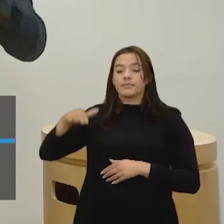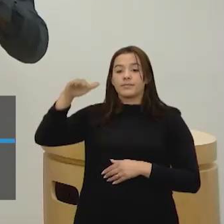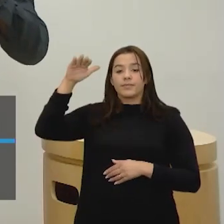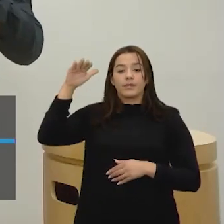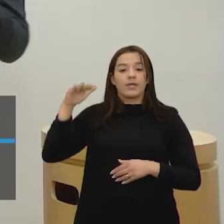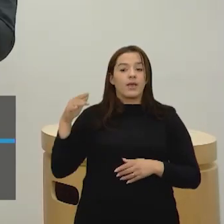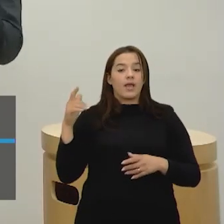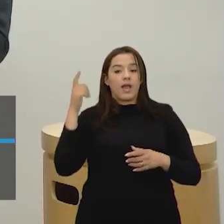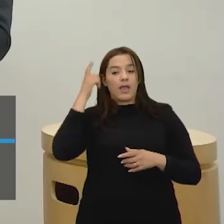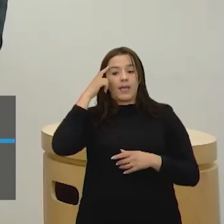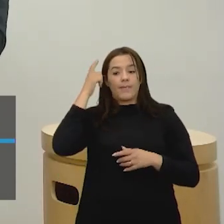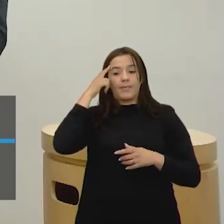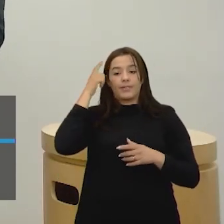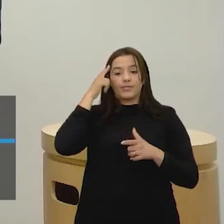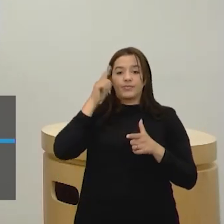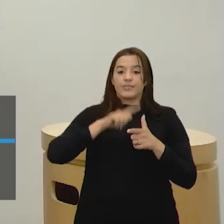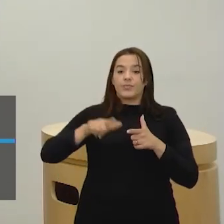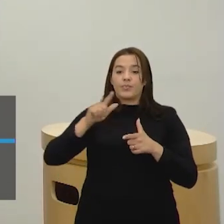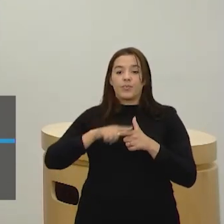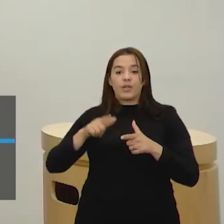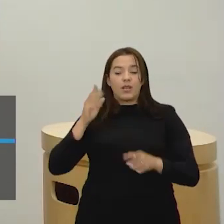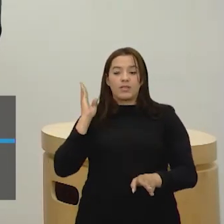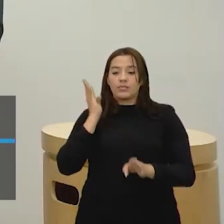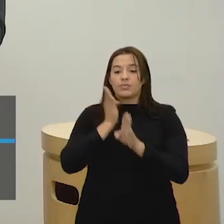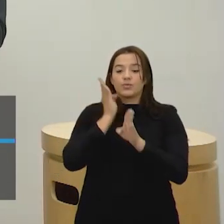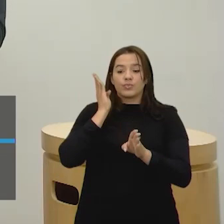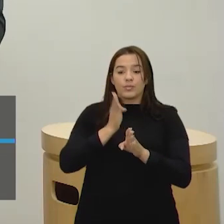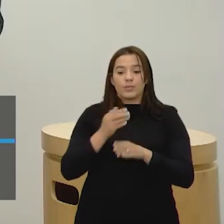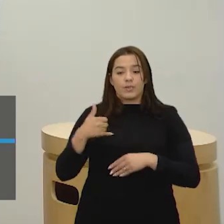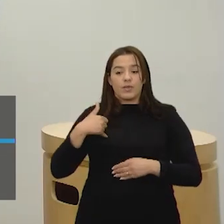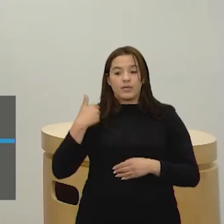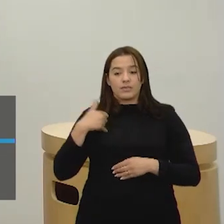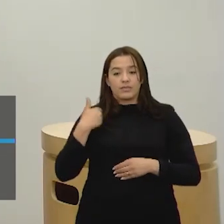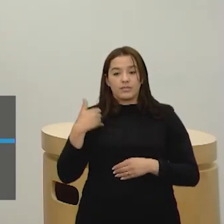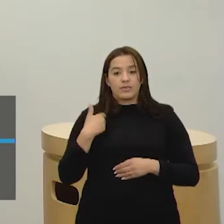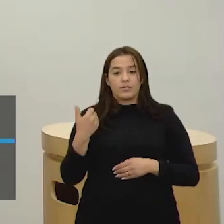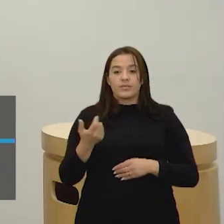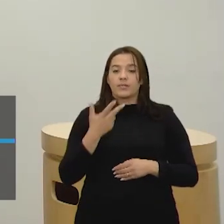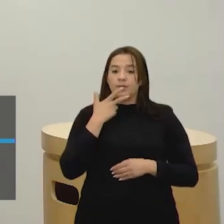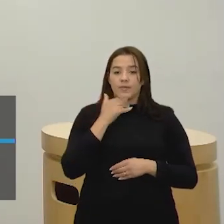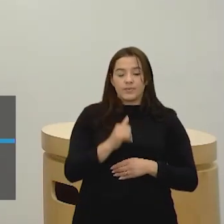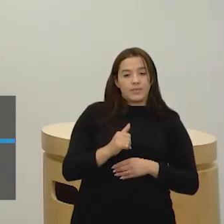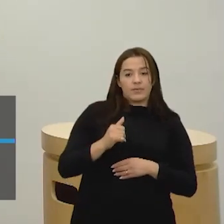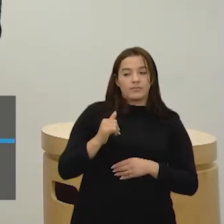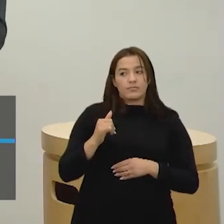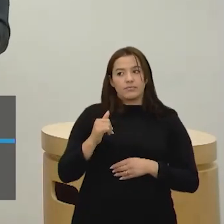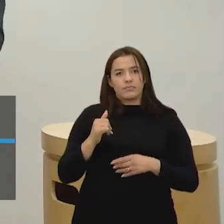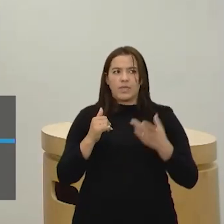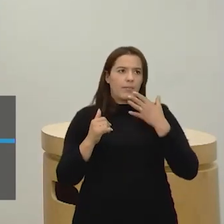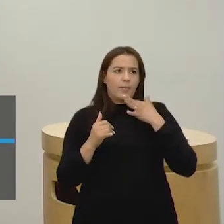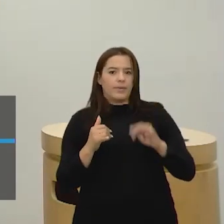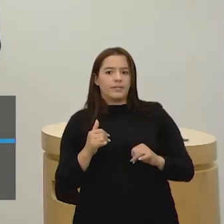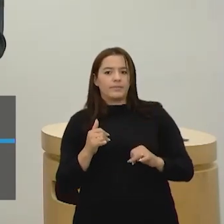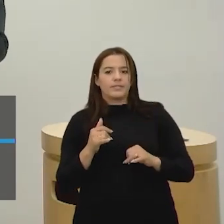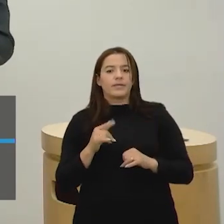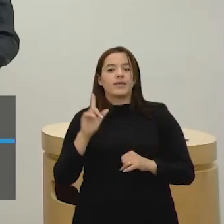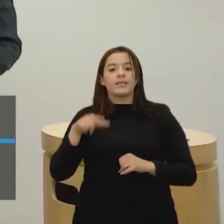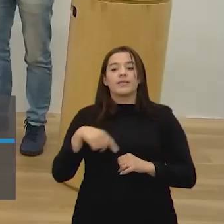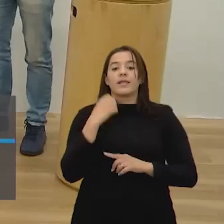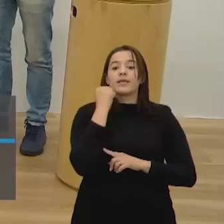em piripaque psicológico, porque elas descobriram que, na realidade, os seus pais não eram seus pais. Na verdade, eles eram